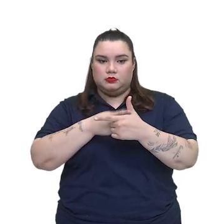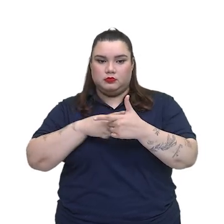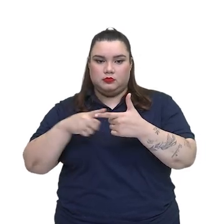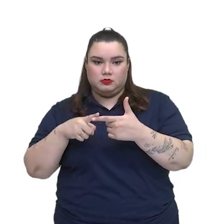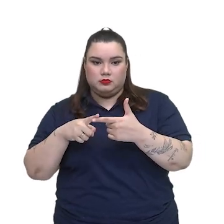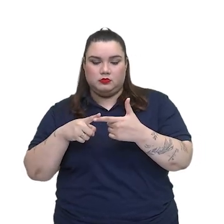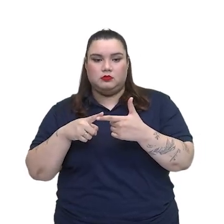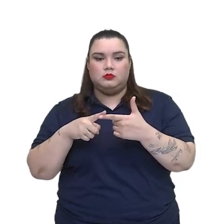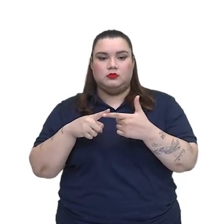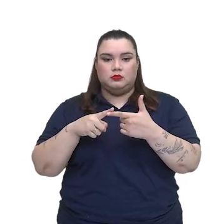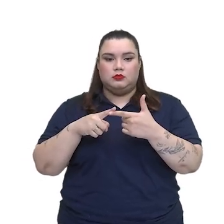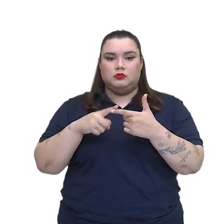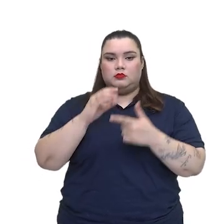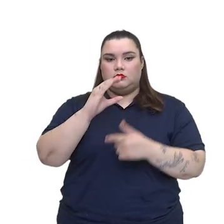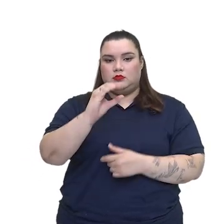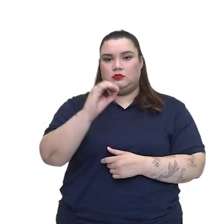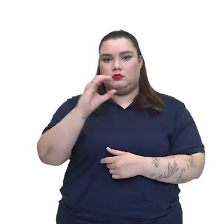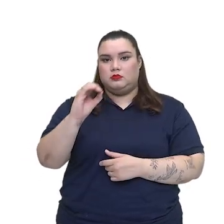dividido por